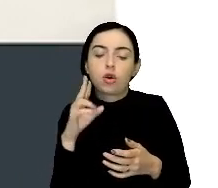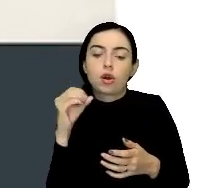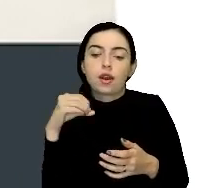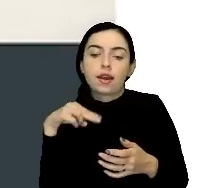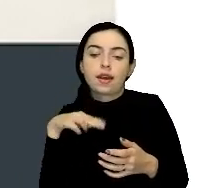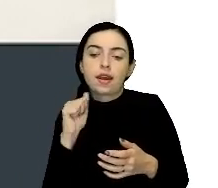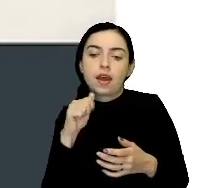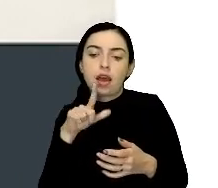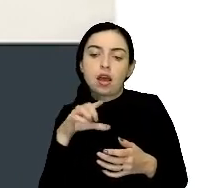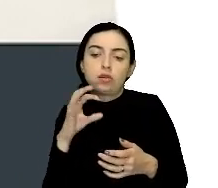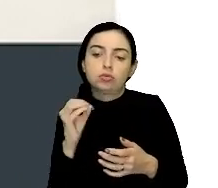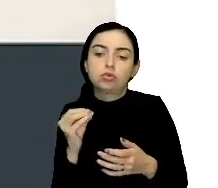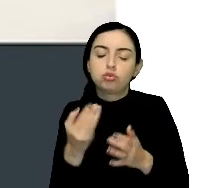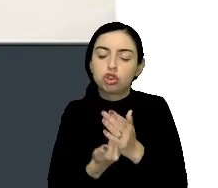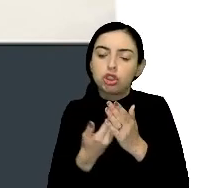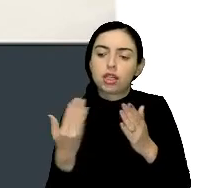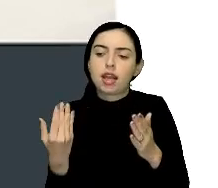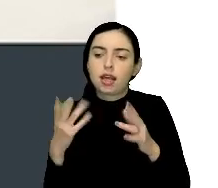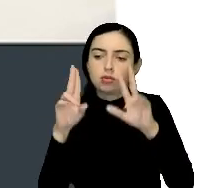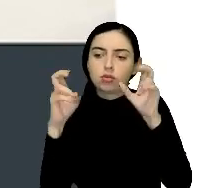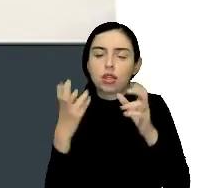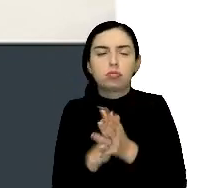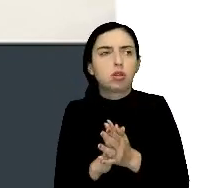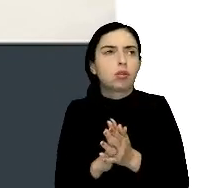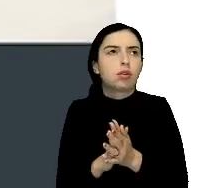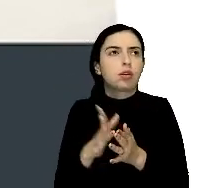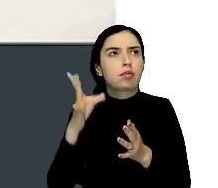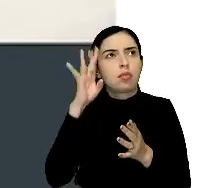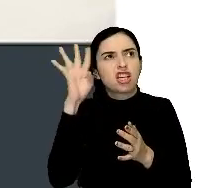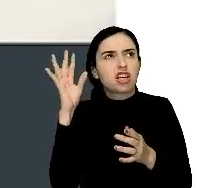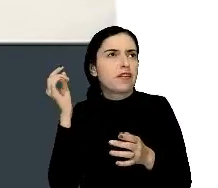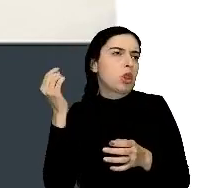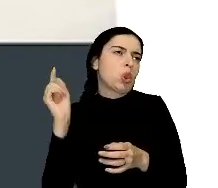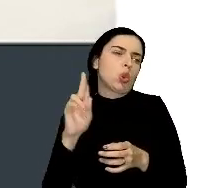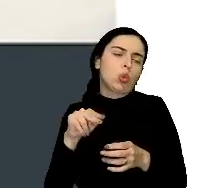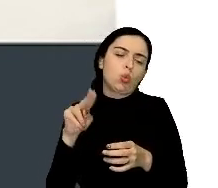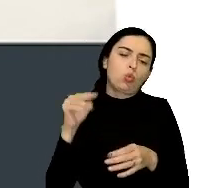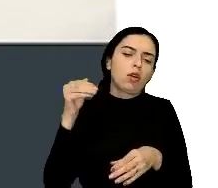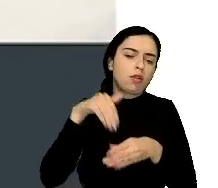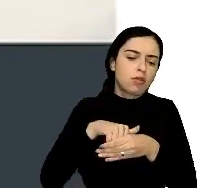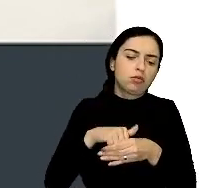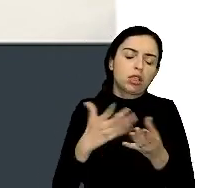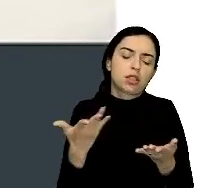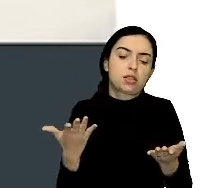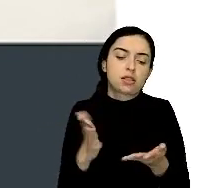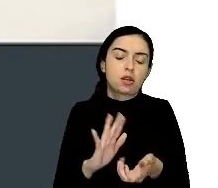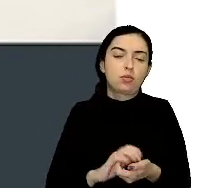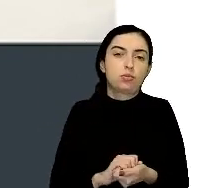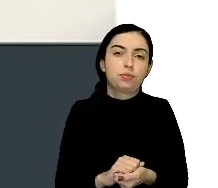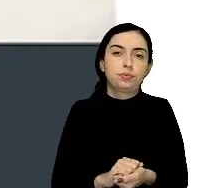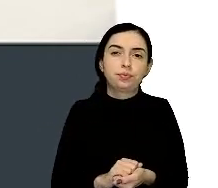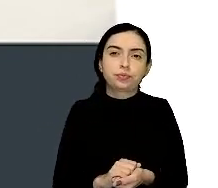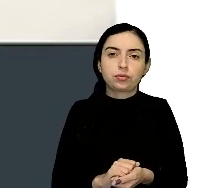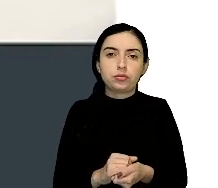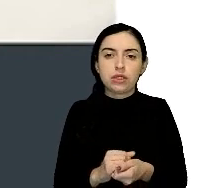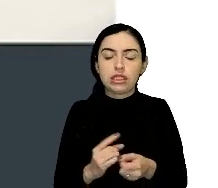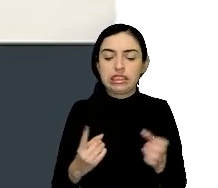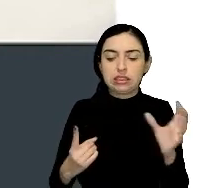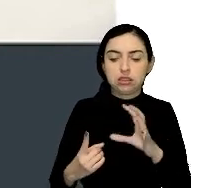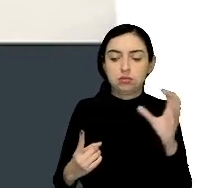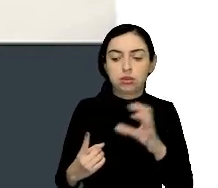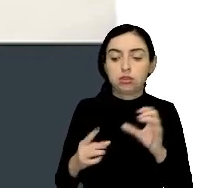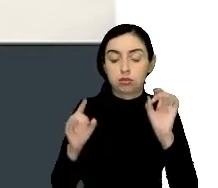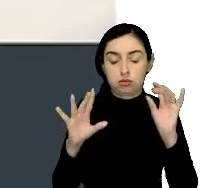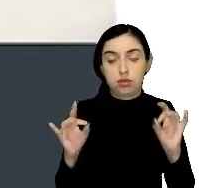pauta a votação, então se imaginava que nunca mais ia voltar aquilo para ser votado, e por pressão,